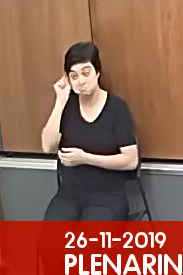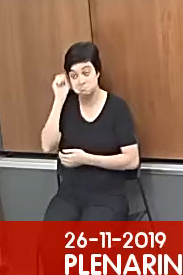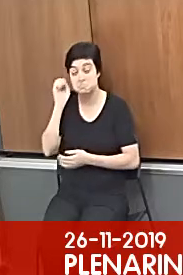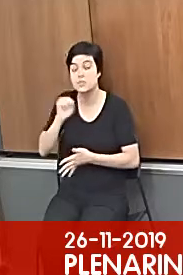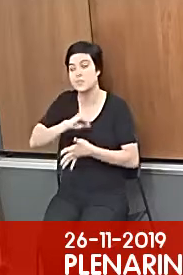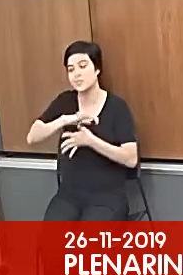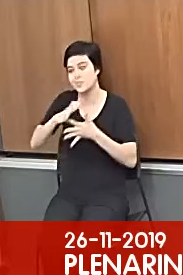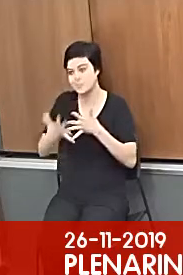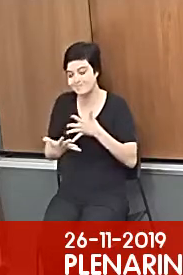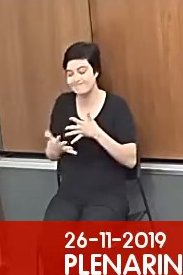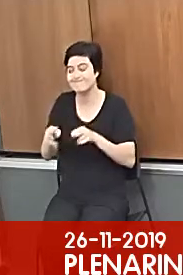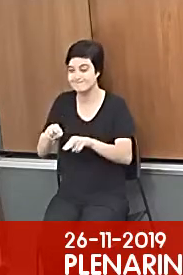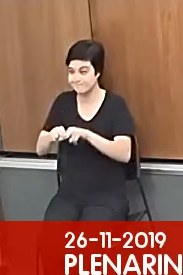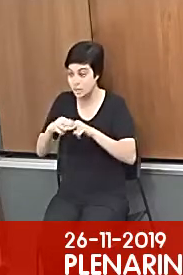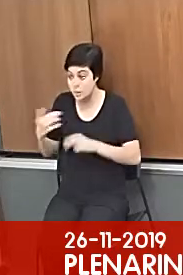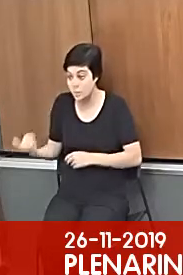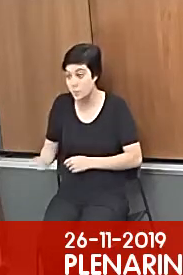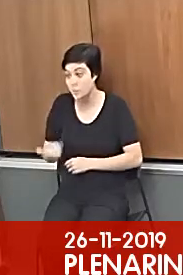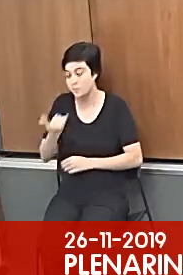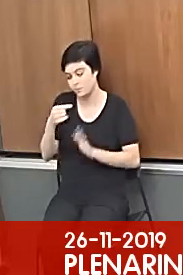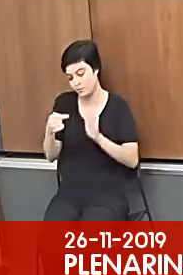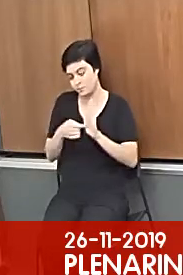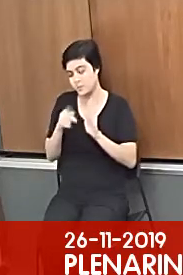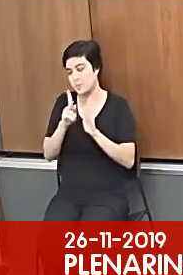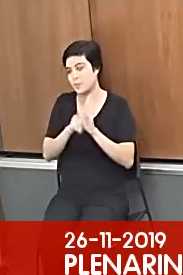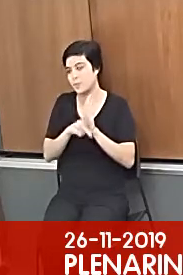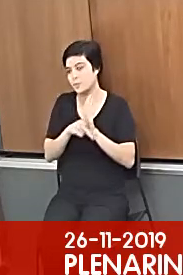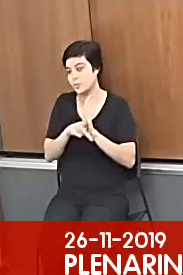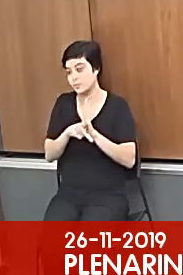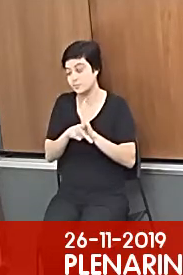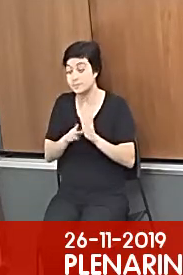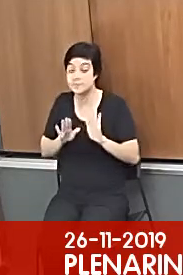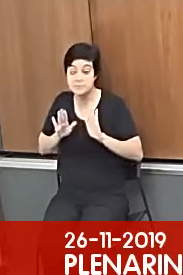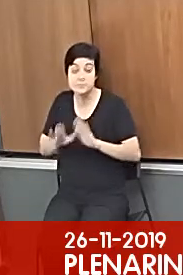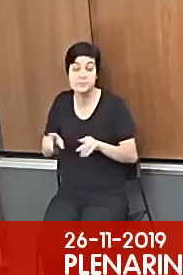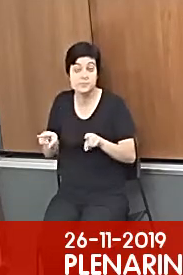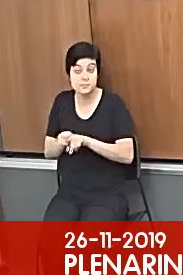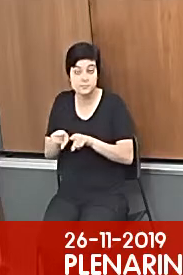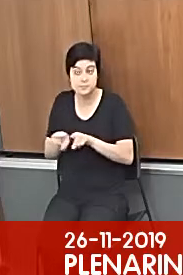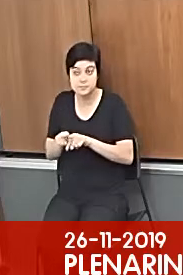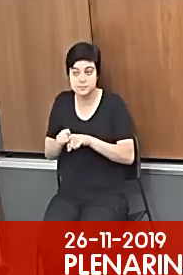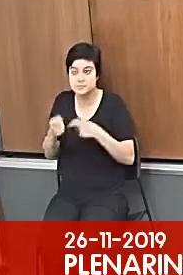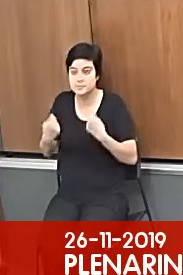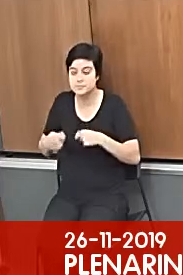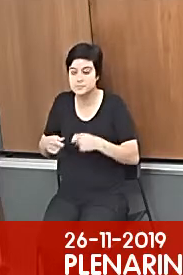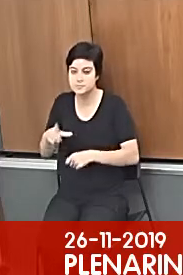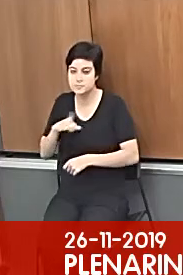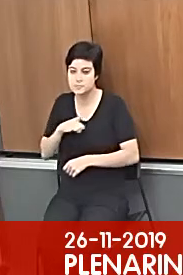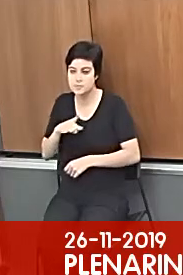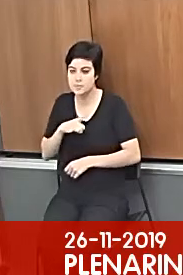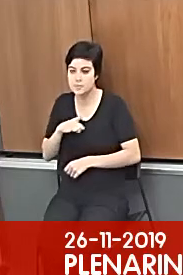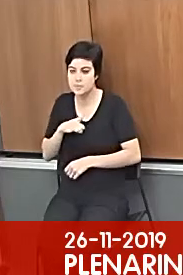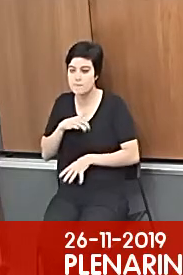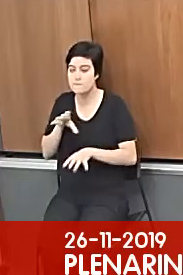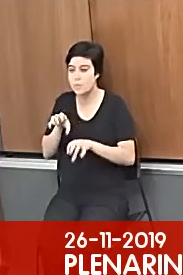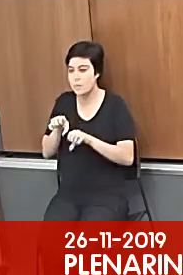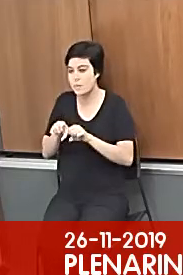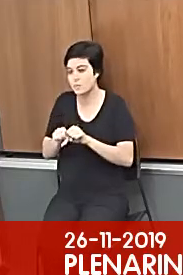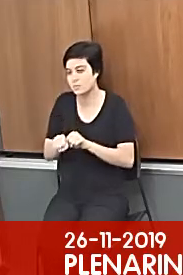Por isso, a importância desse projeto. Mas também, em paralelo, precisa haver a formação de